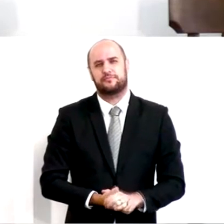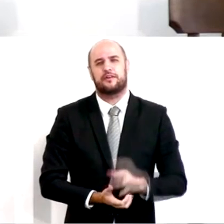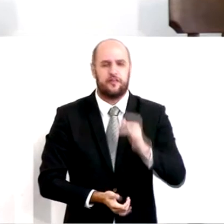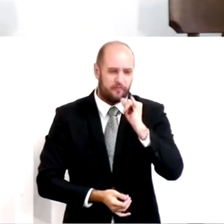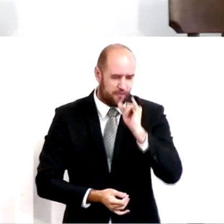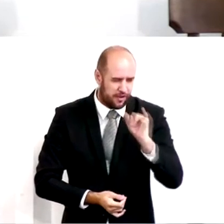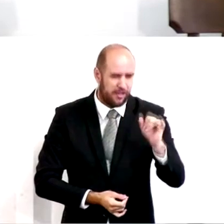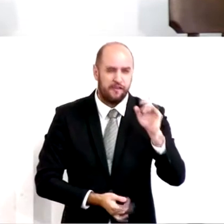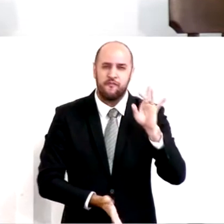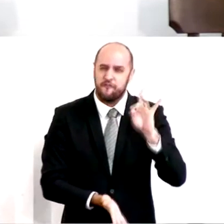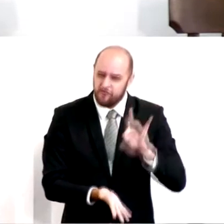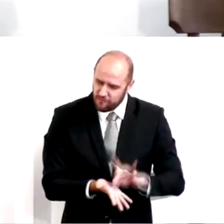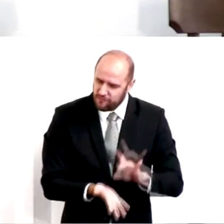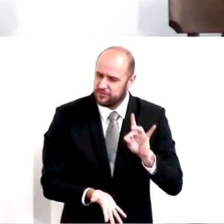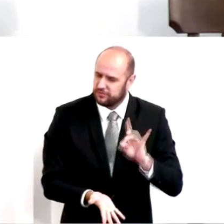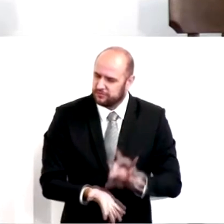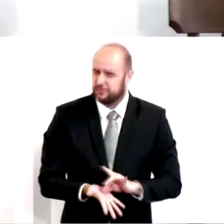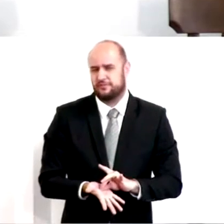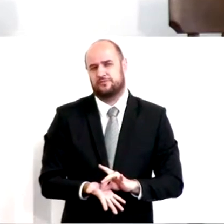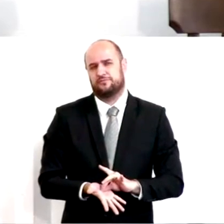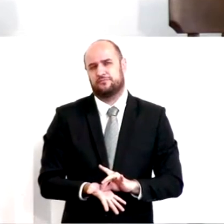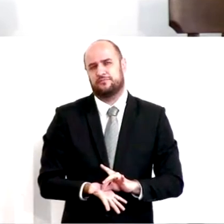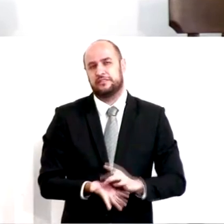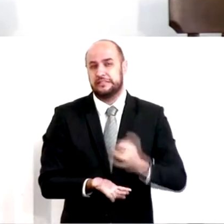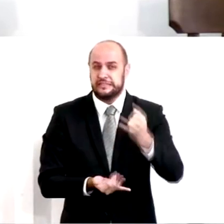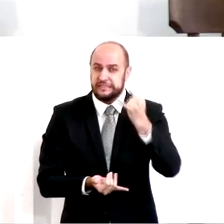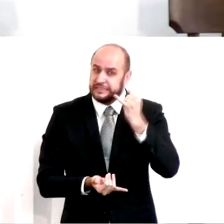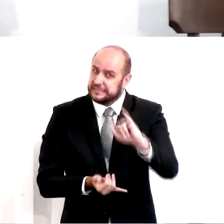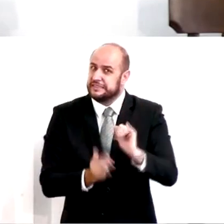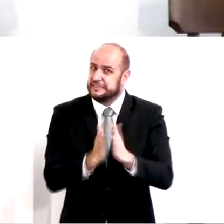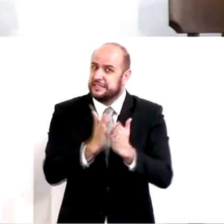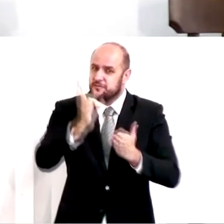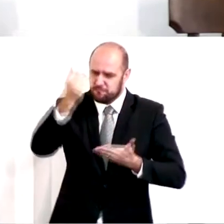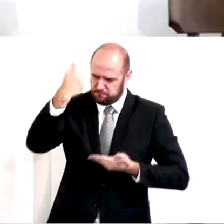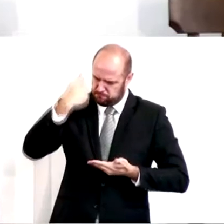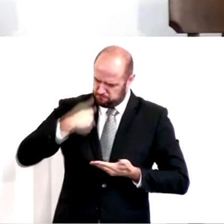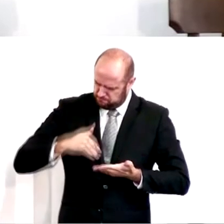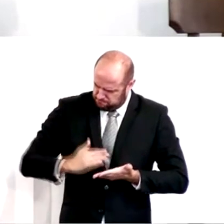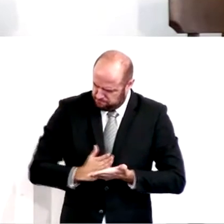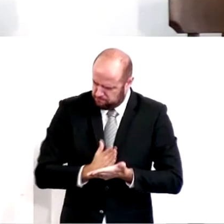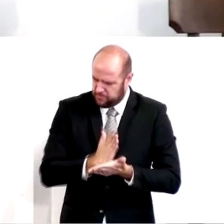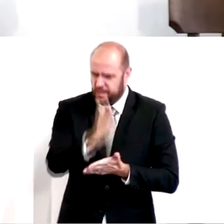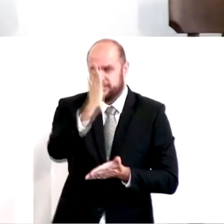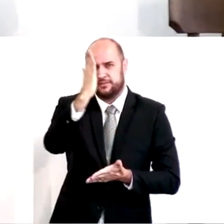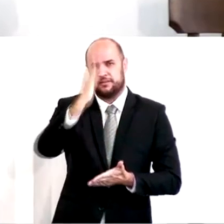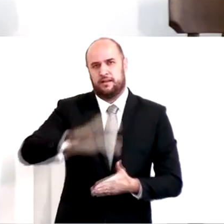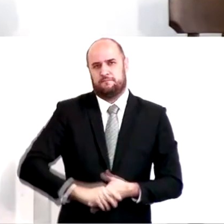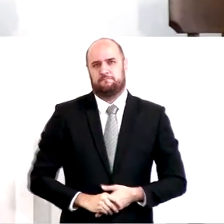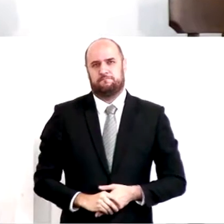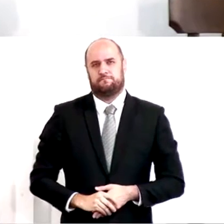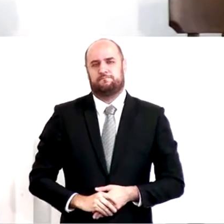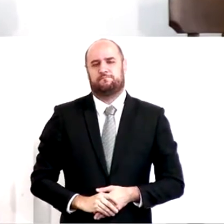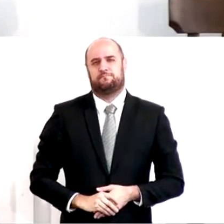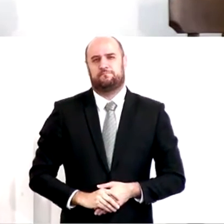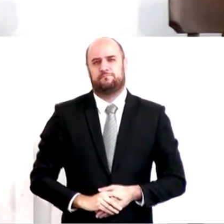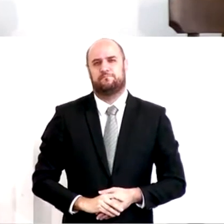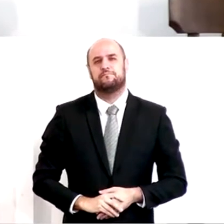na sua geração, se deixassem a palavra passar, ou se fossem instrumentos para que a palavra passasse por eles.